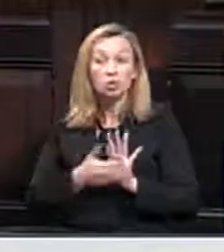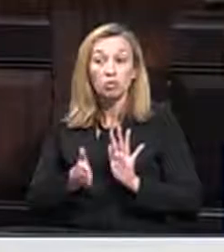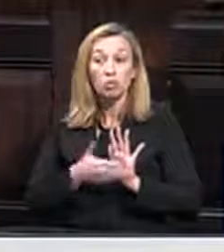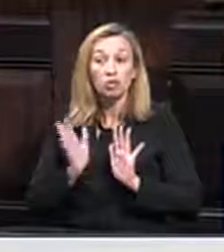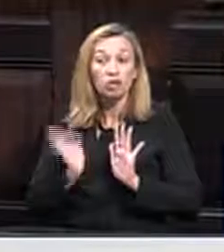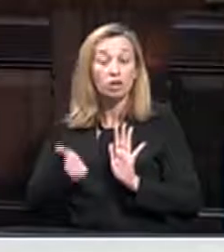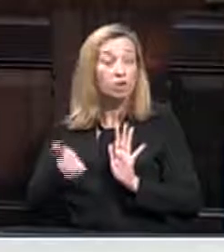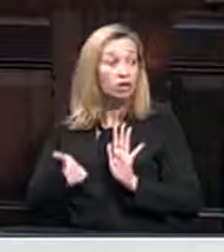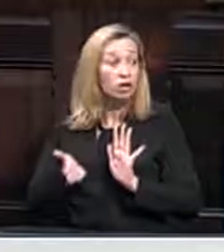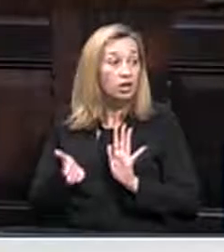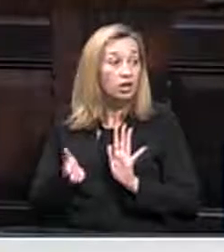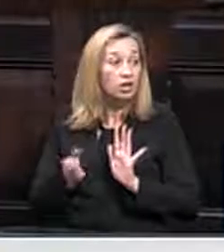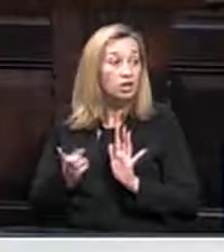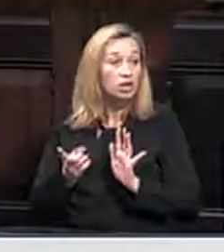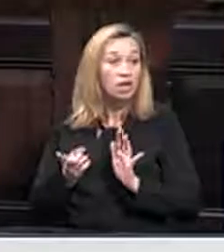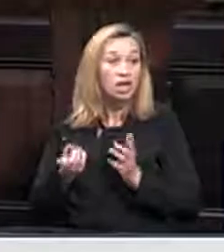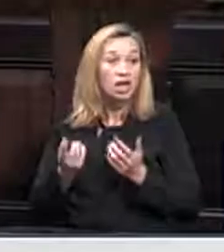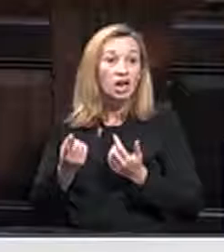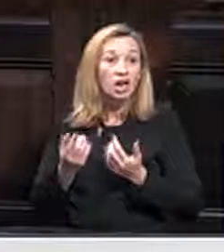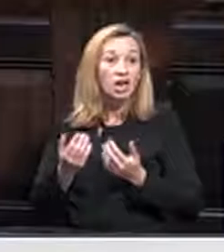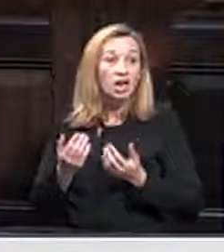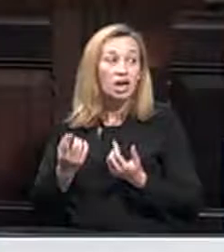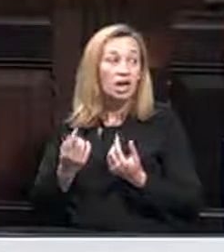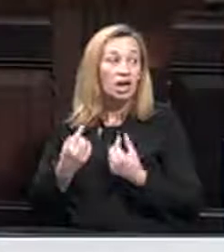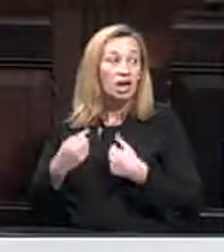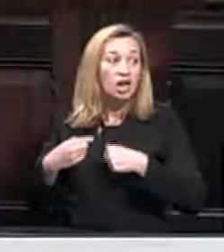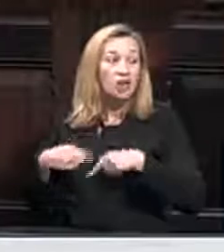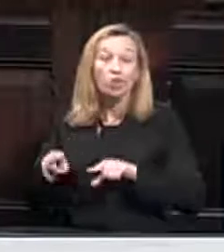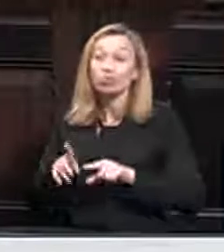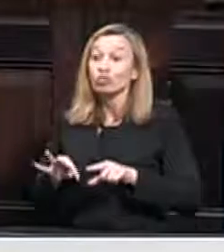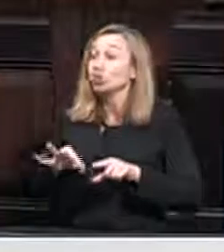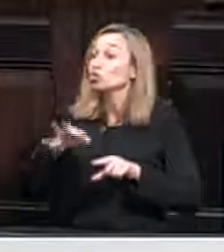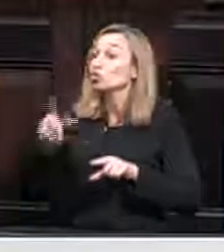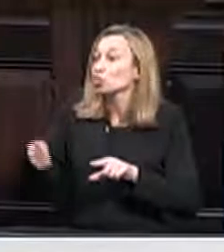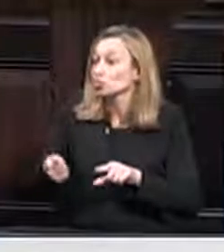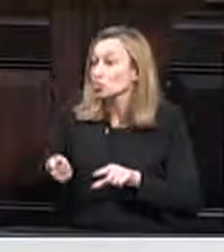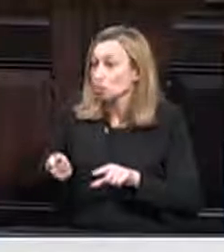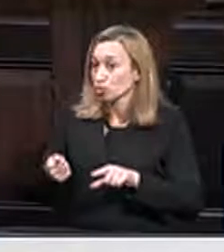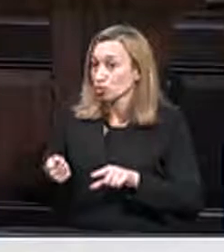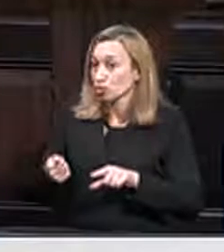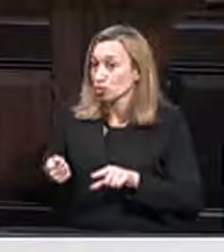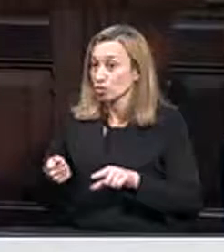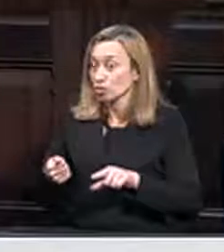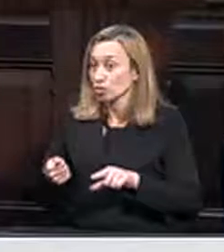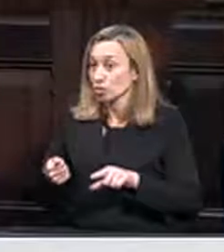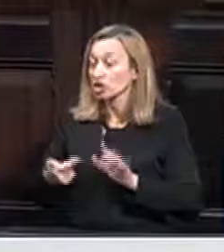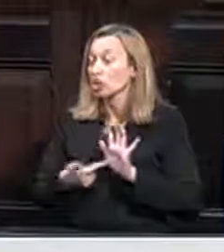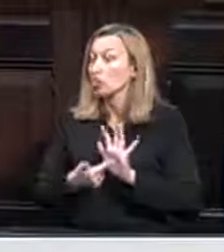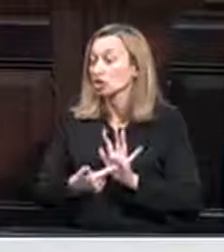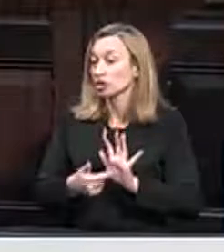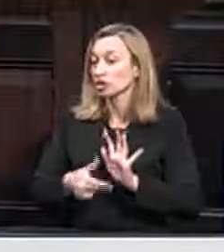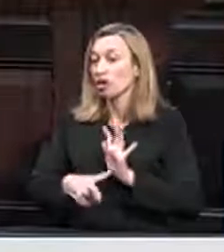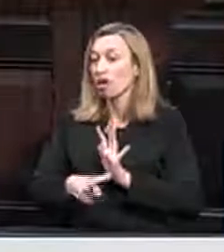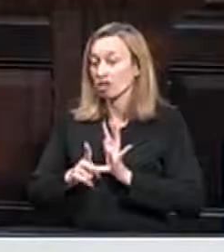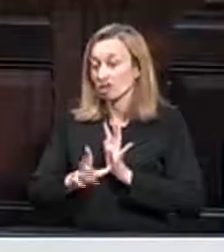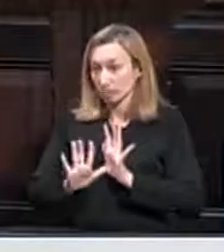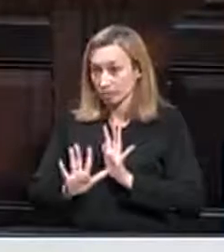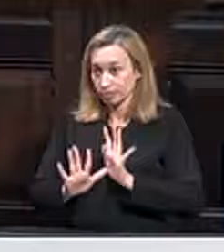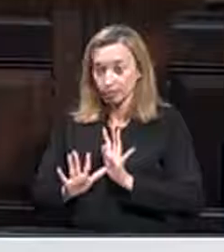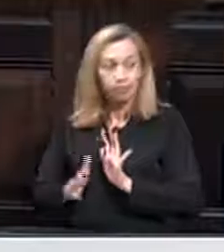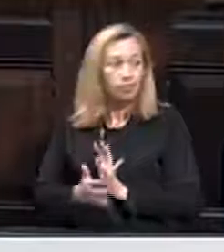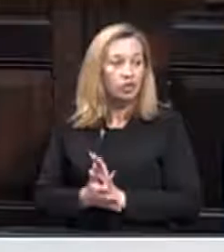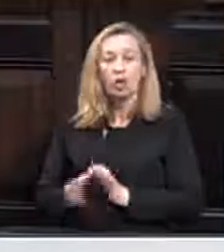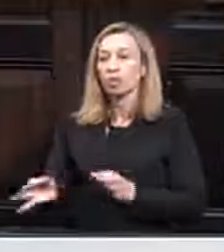agora distorce muito exatamente o que está proposto na lei. O projeto